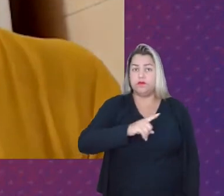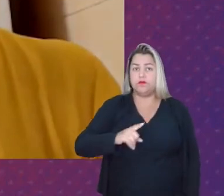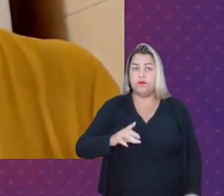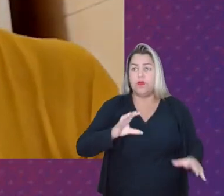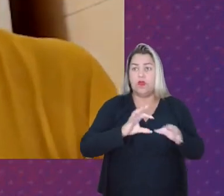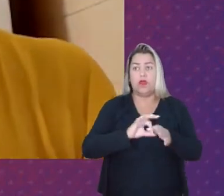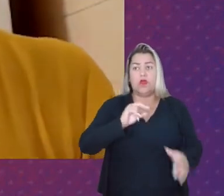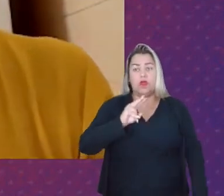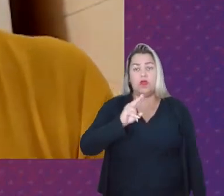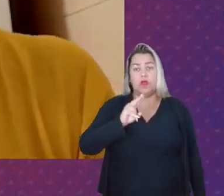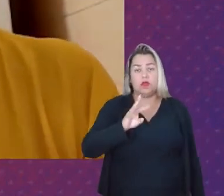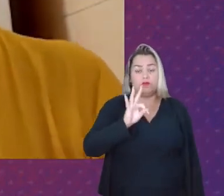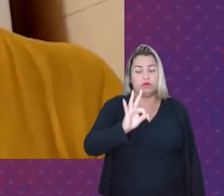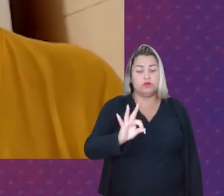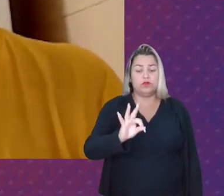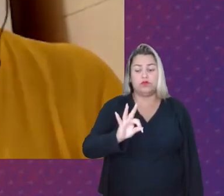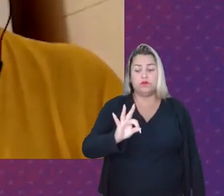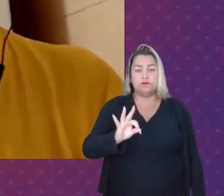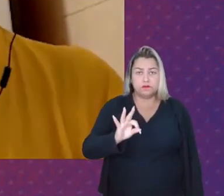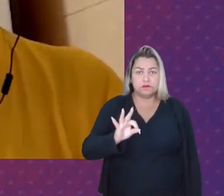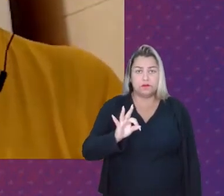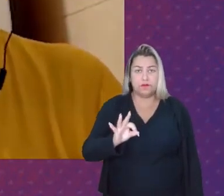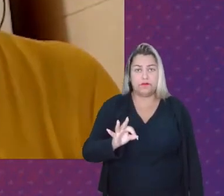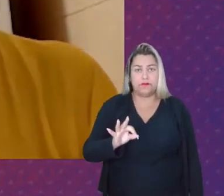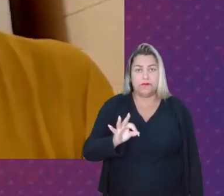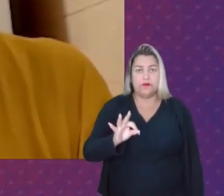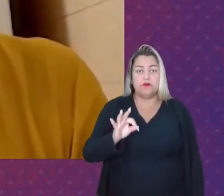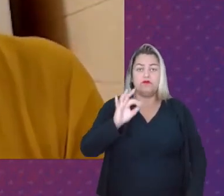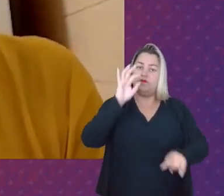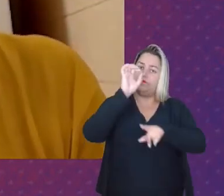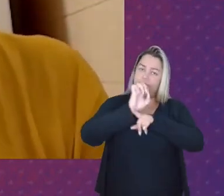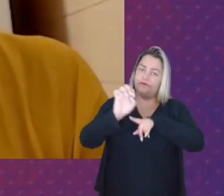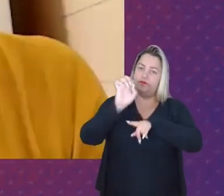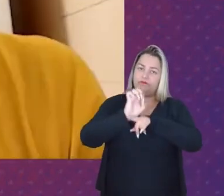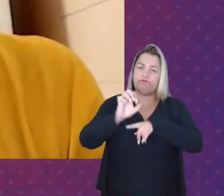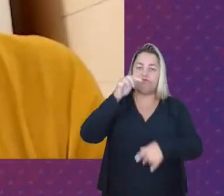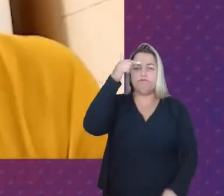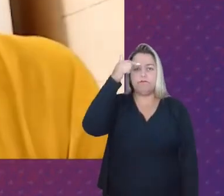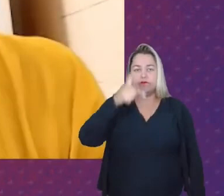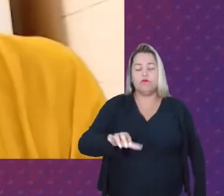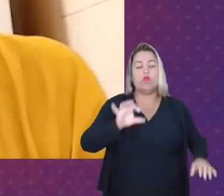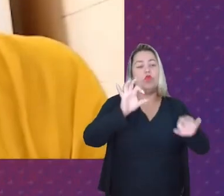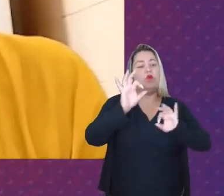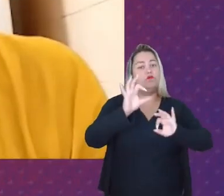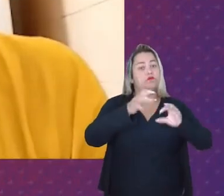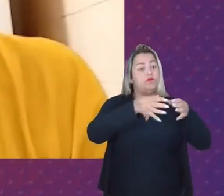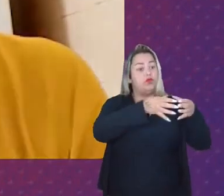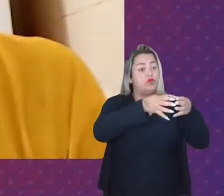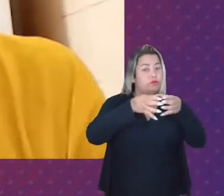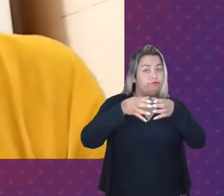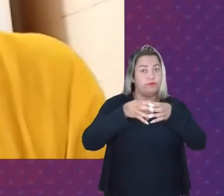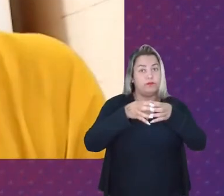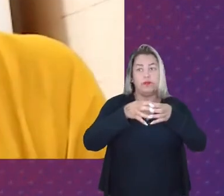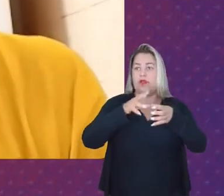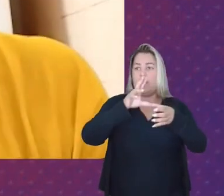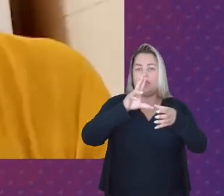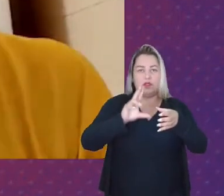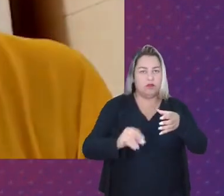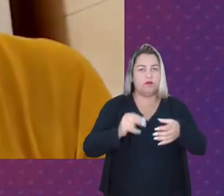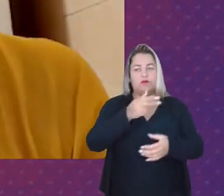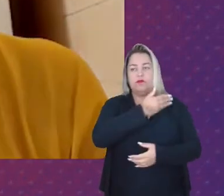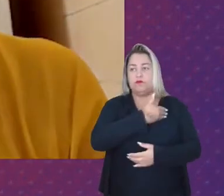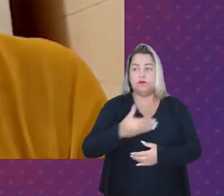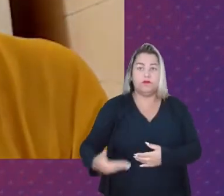FIT, conseguiu apoio nos estados, a gente conseguiu apoio de organizações não governamentais. Aqui